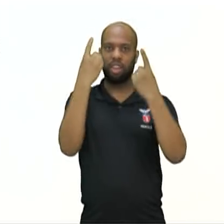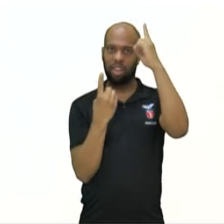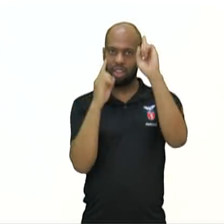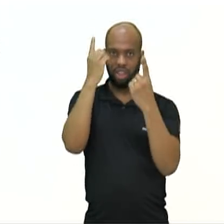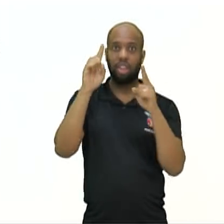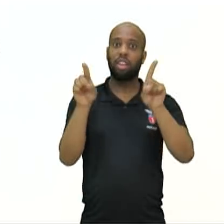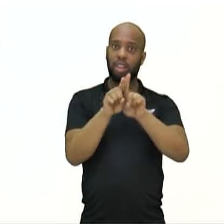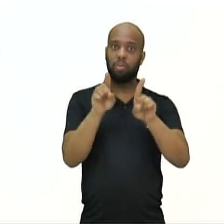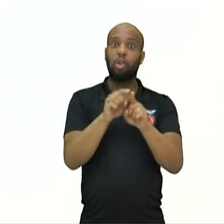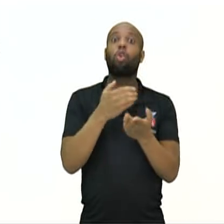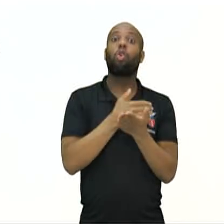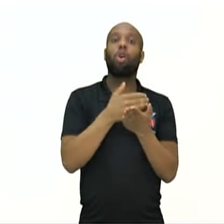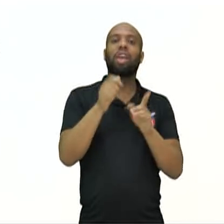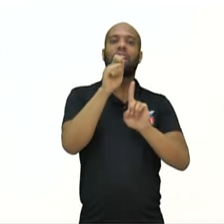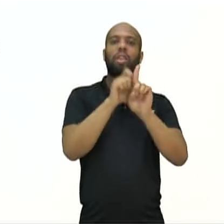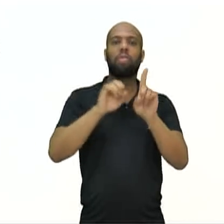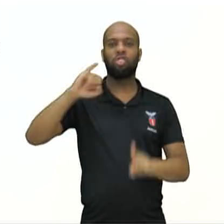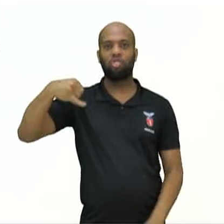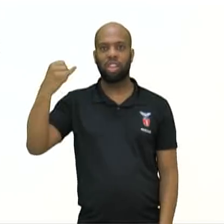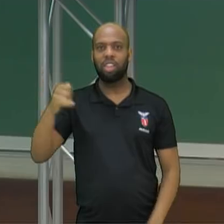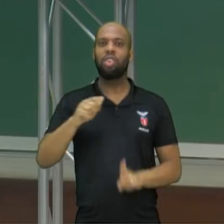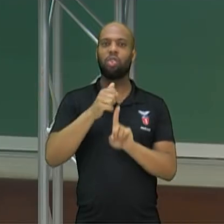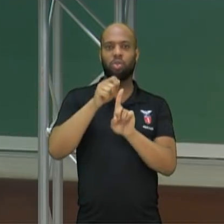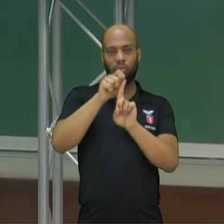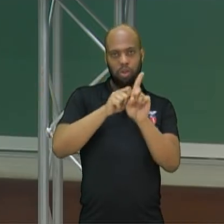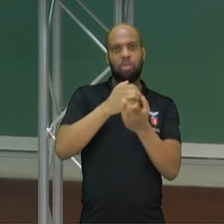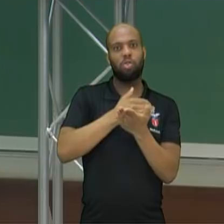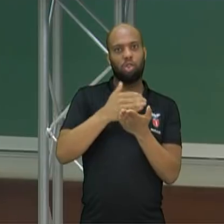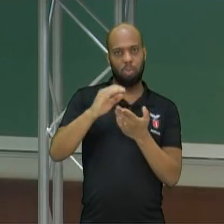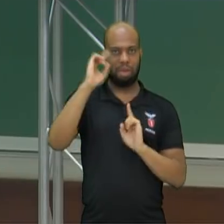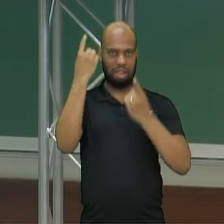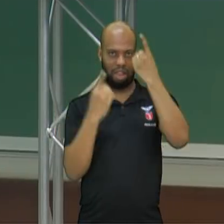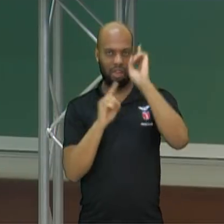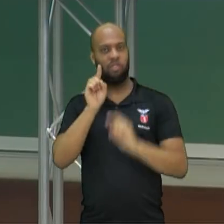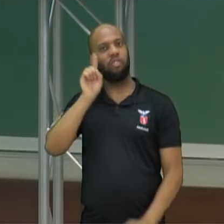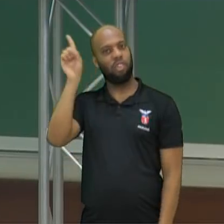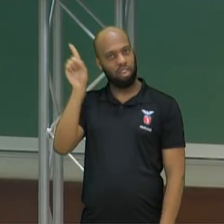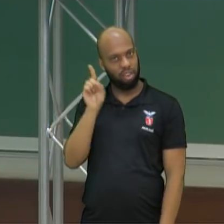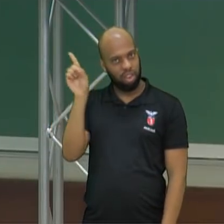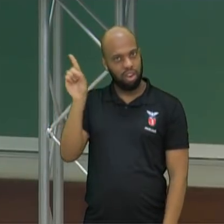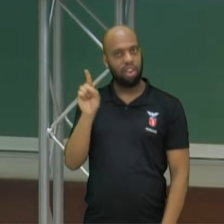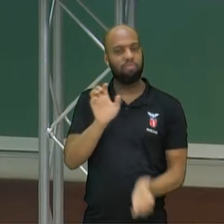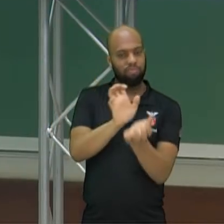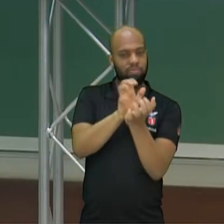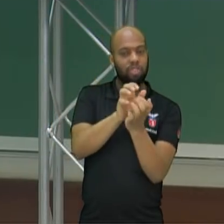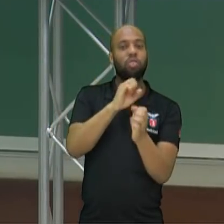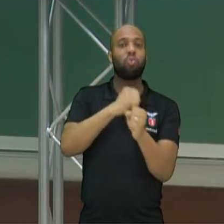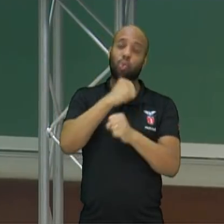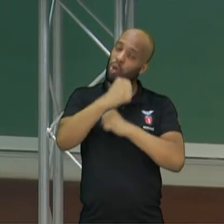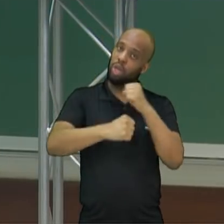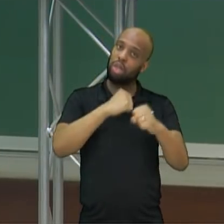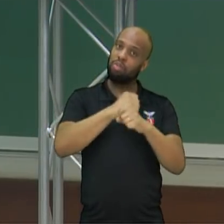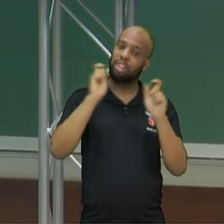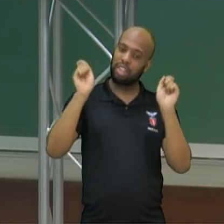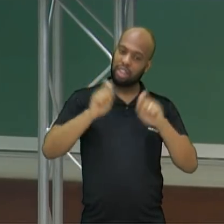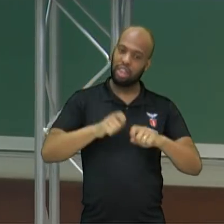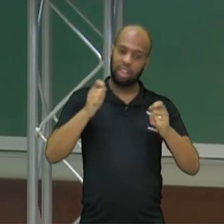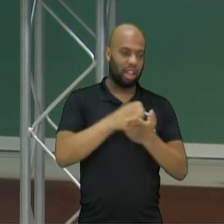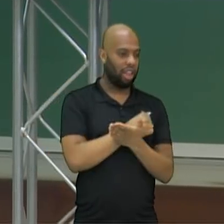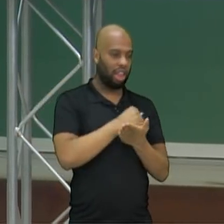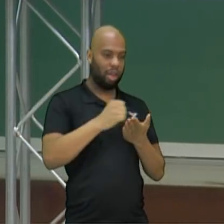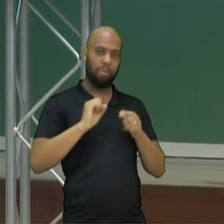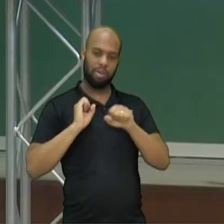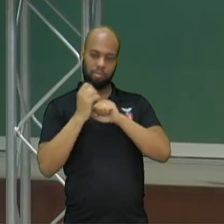tem início no mês de janeiro. Nossa, é muita festa, né? O ano que vem, se Deus quiser, né, vai passar toda